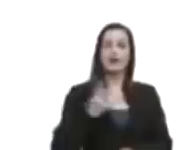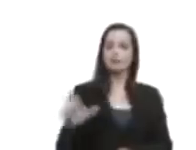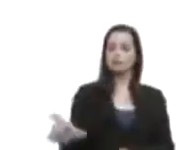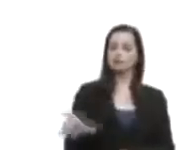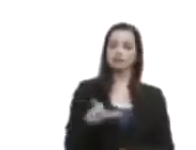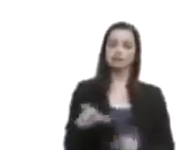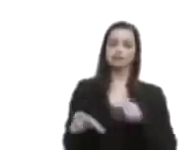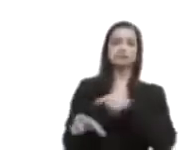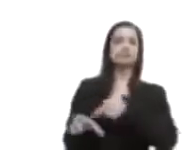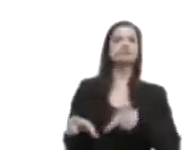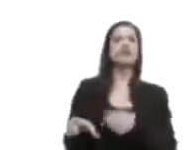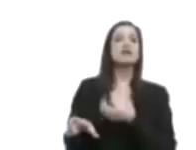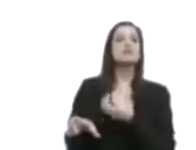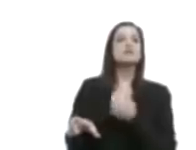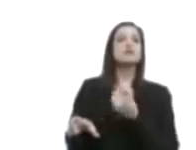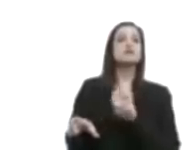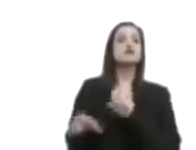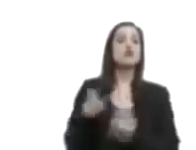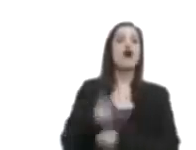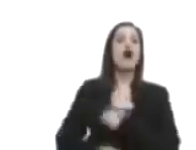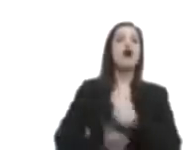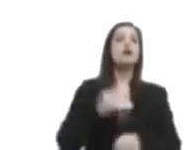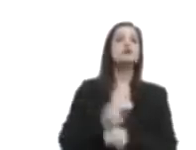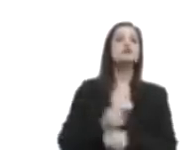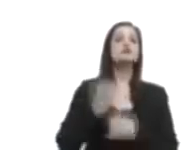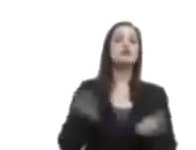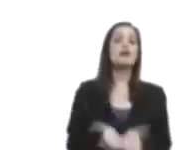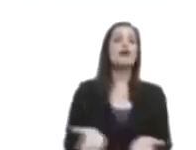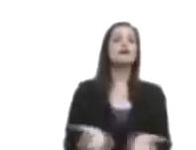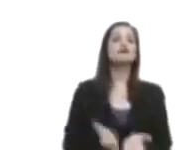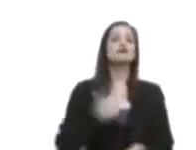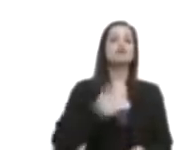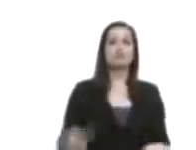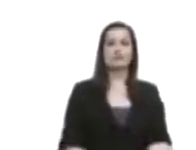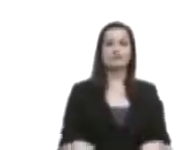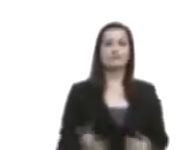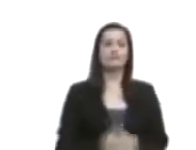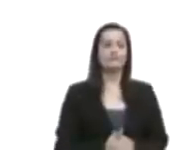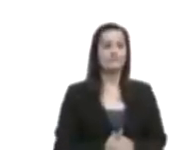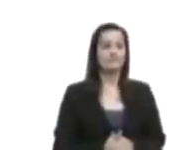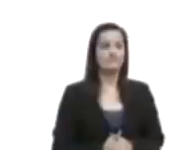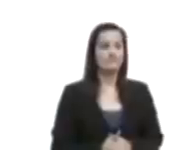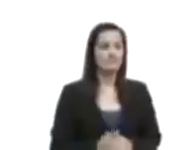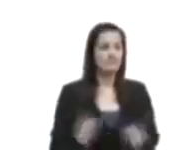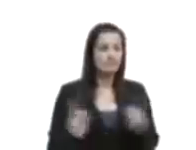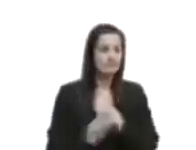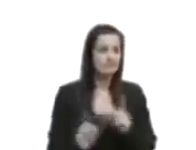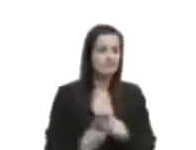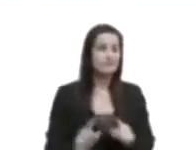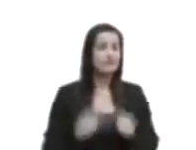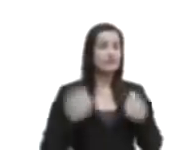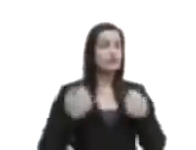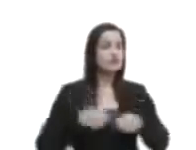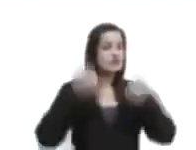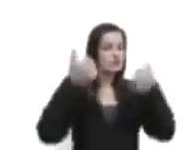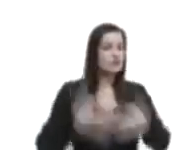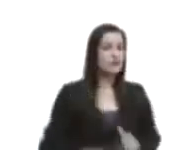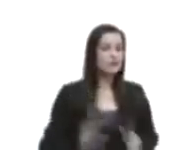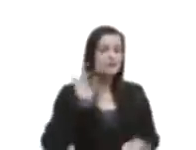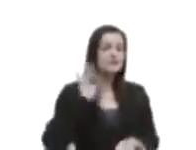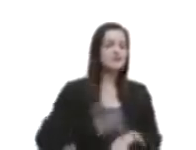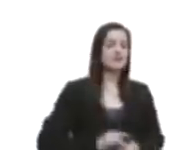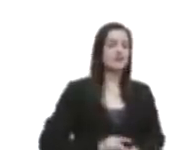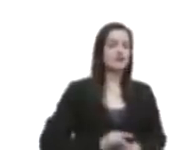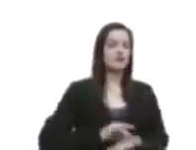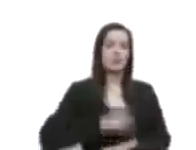cobra e mostra o pau. Agora nós vamos ver de fato o que é um cristão. Primeira, a primeira